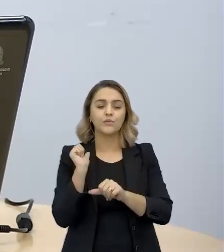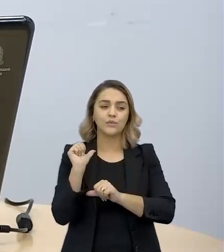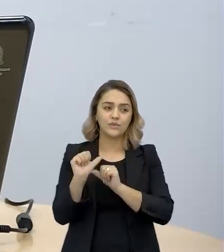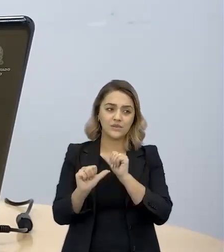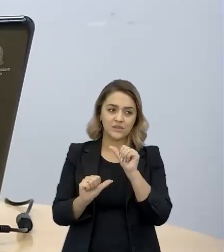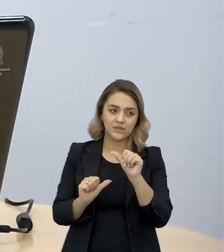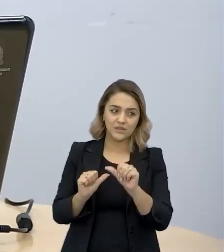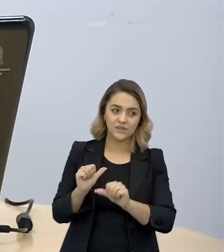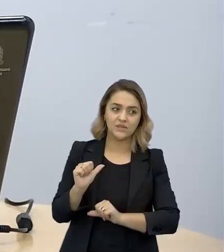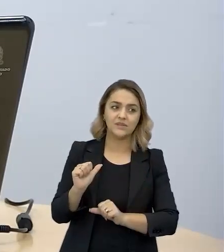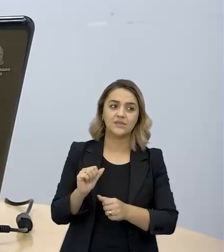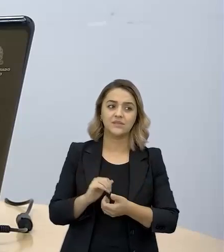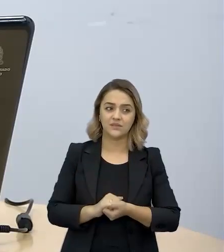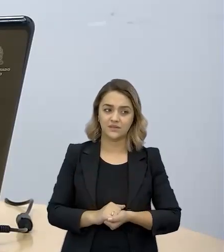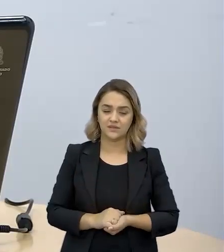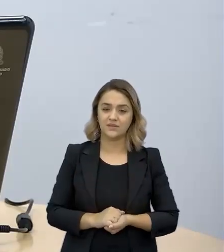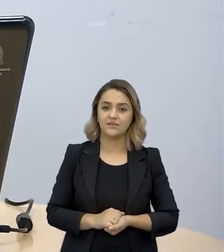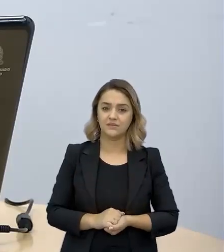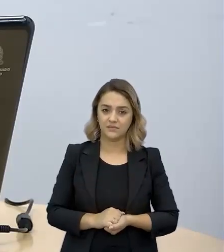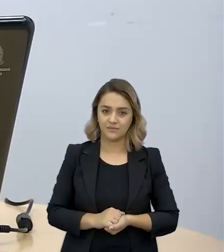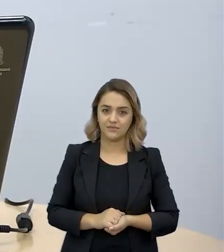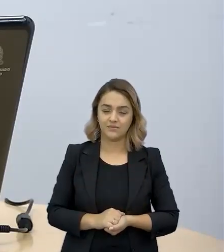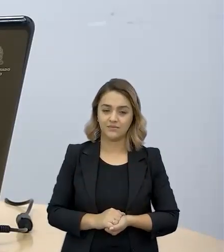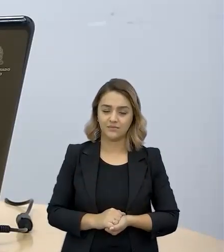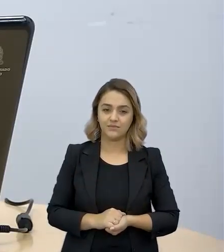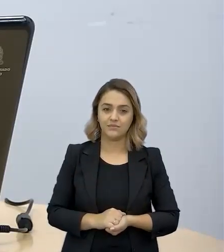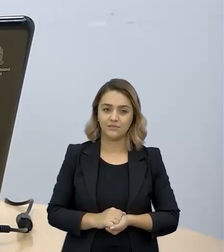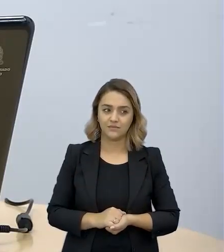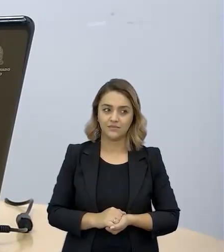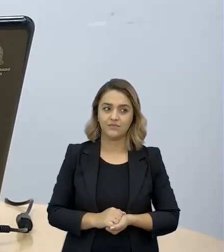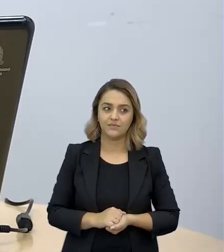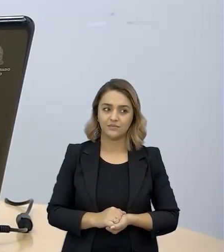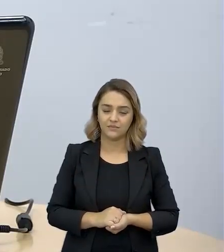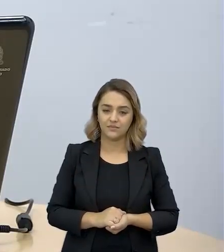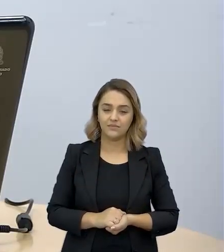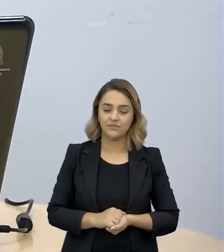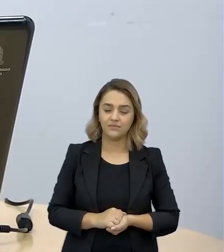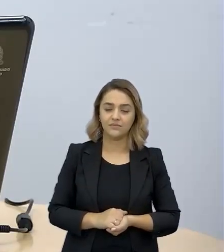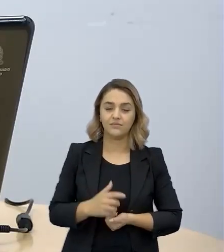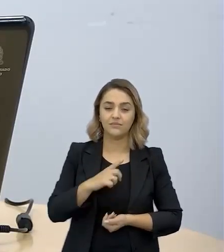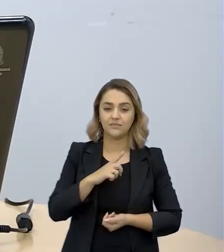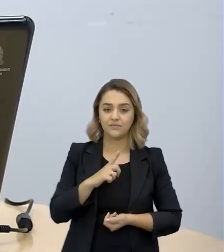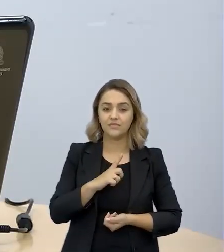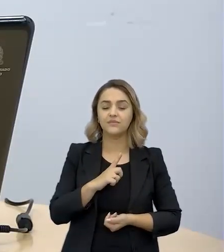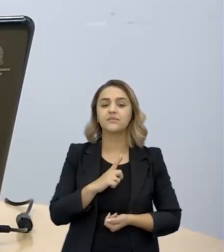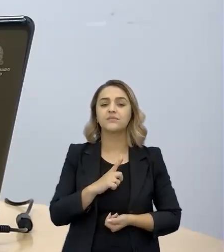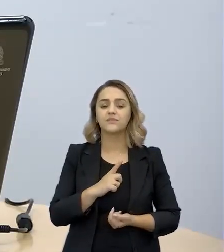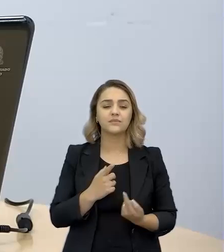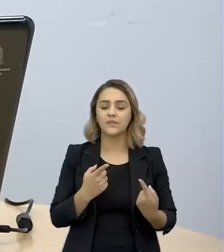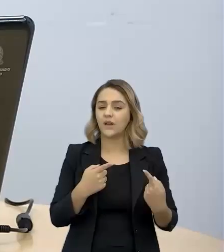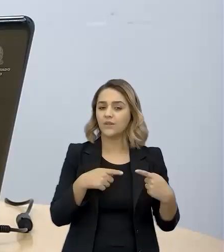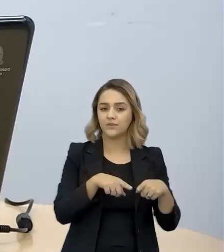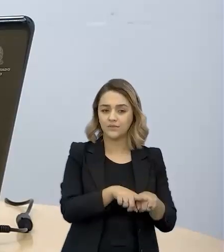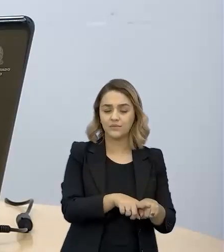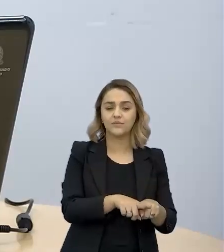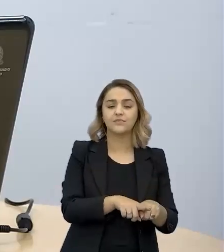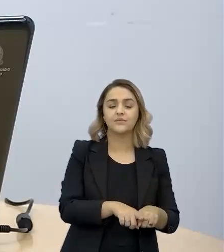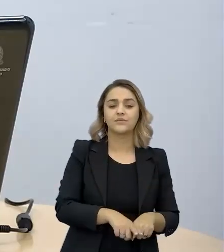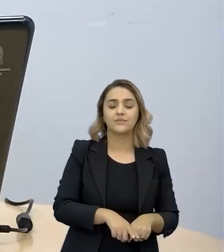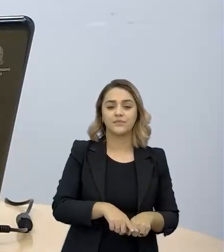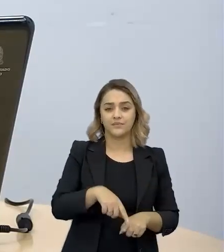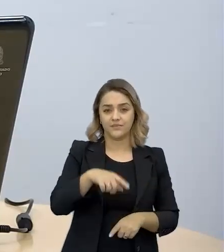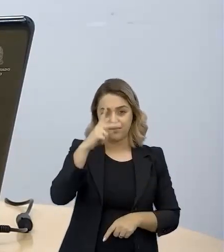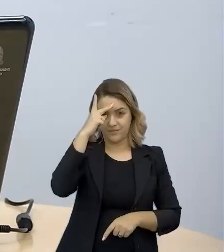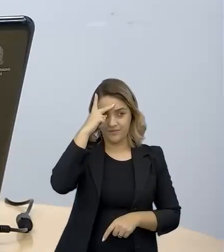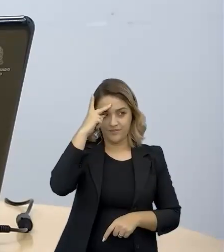modificando também, quando necessário, esses ATPCs, para que eles estejam em consonância com a necessidade de quem está